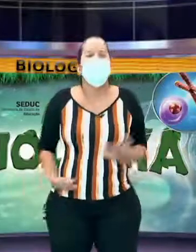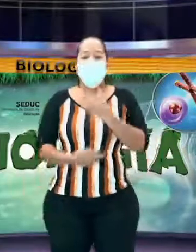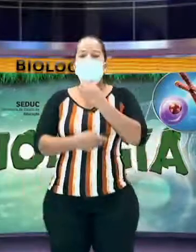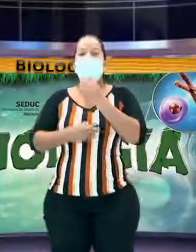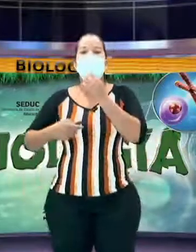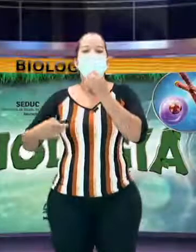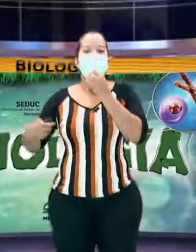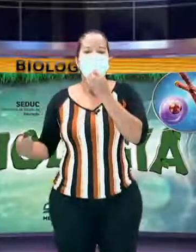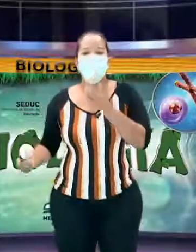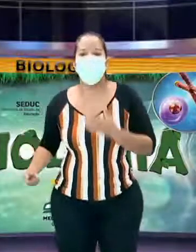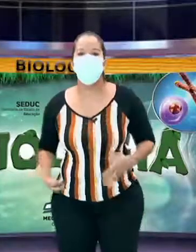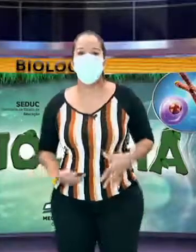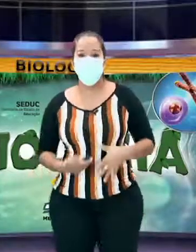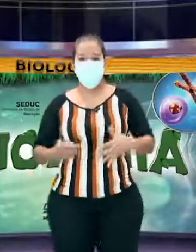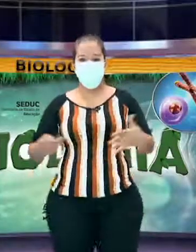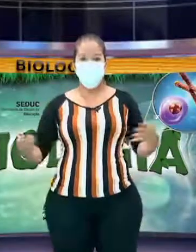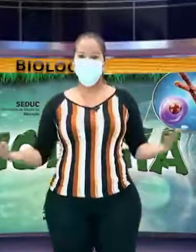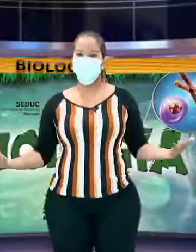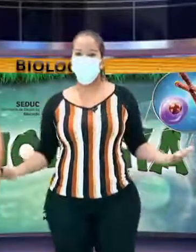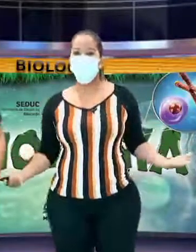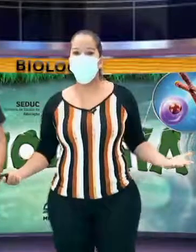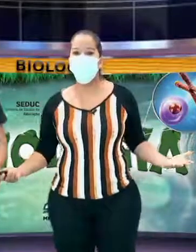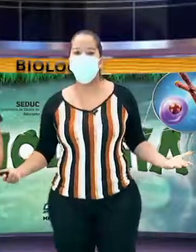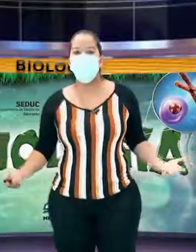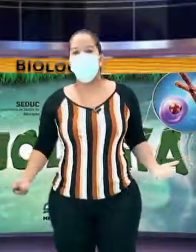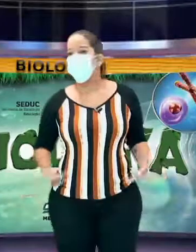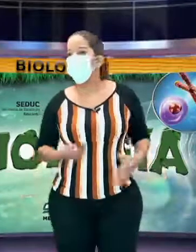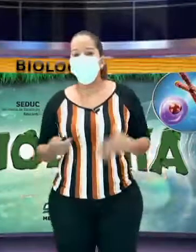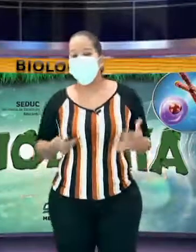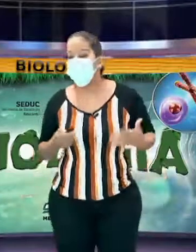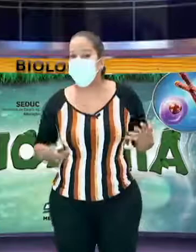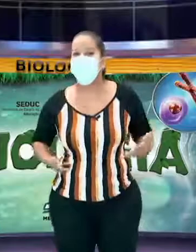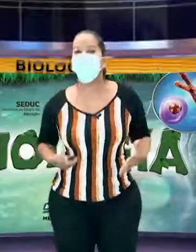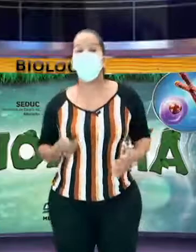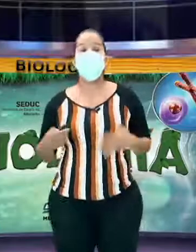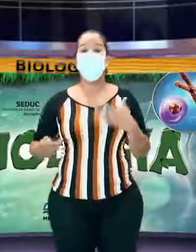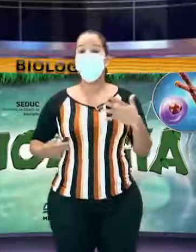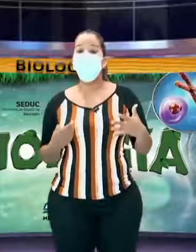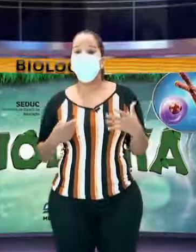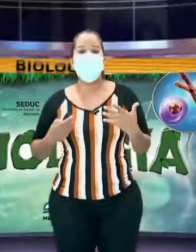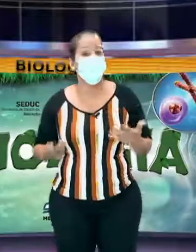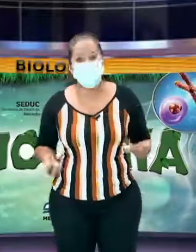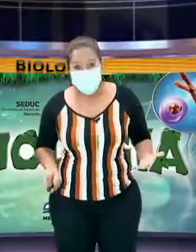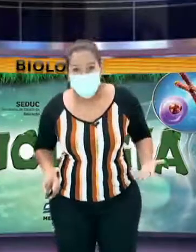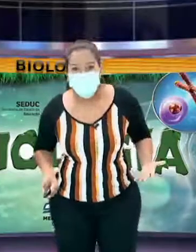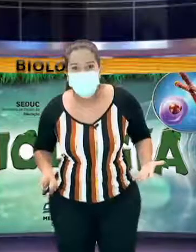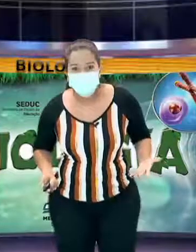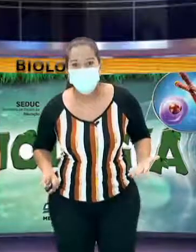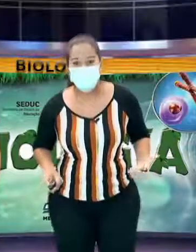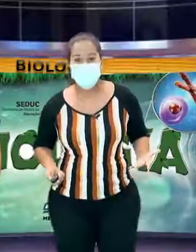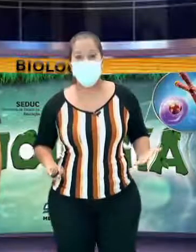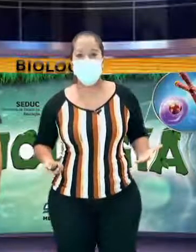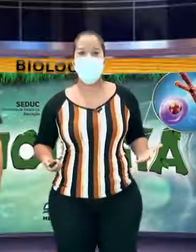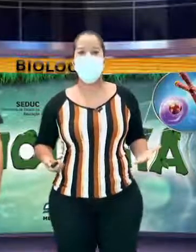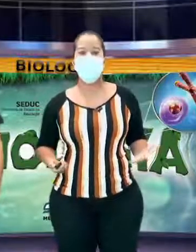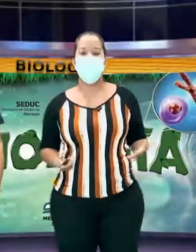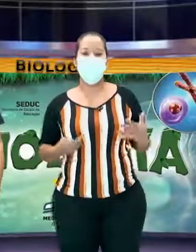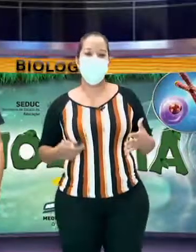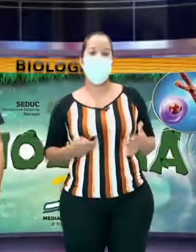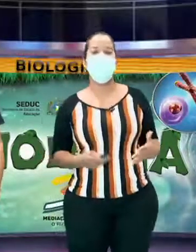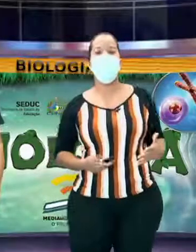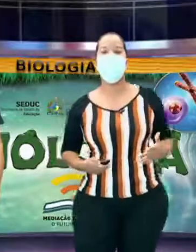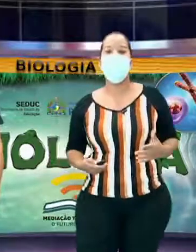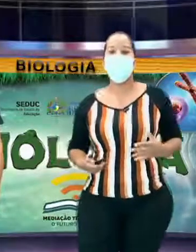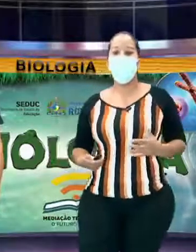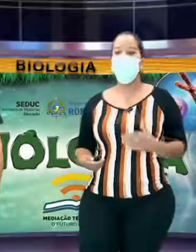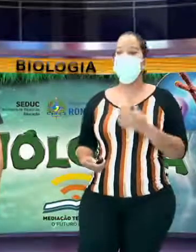ano, início aí do ano para a gente, né, galera? Muito ligadinho, muita saudade de vocês, né, galera? A gente